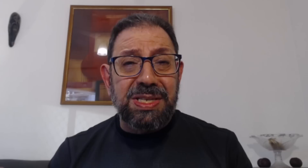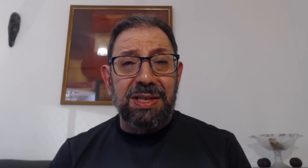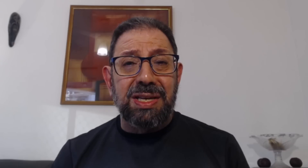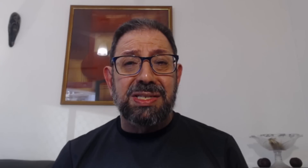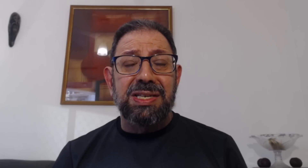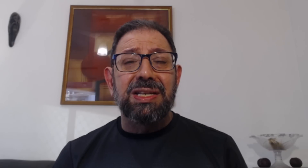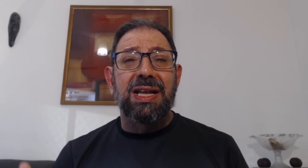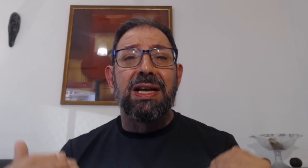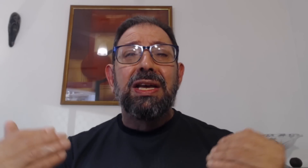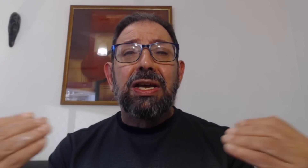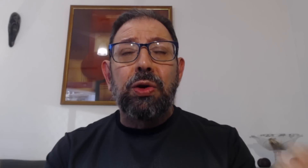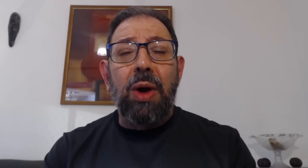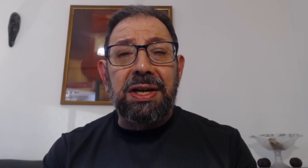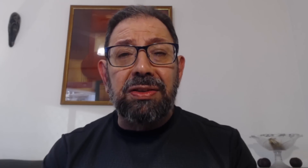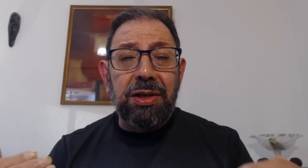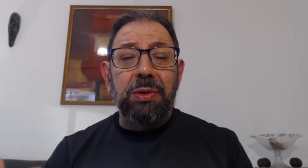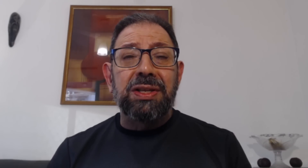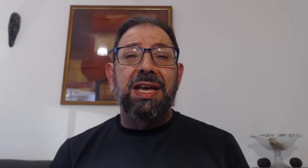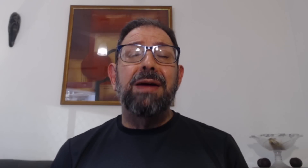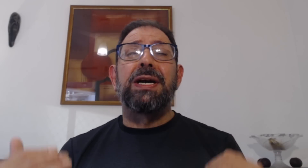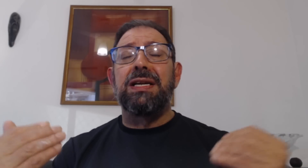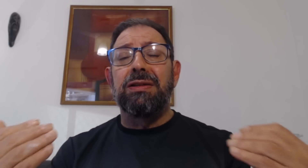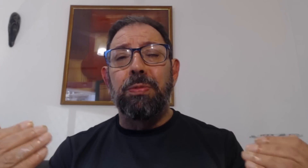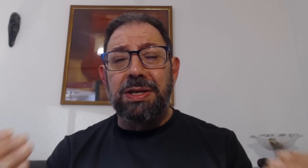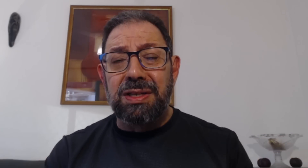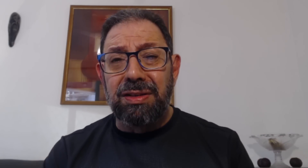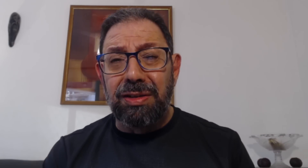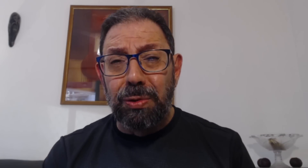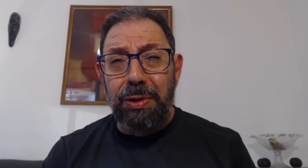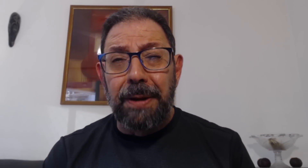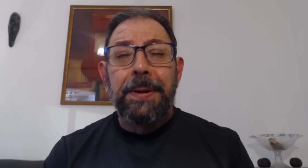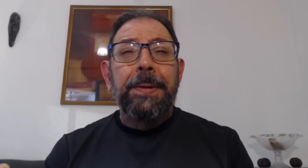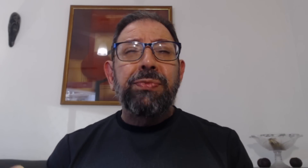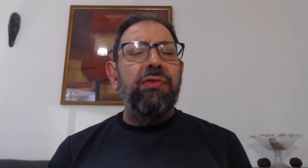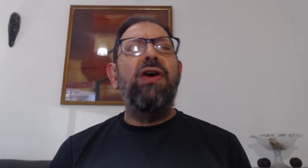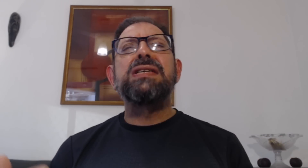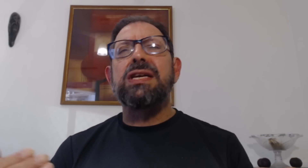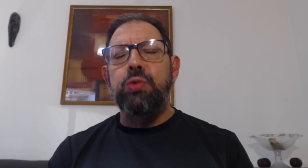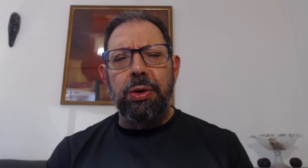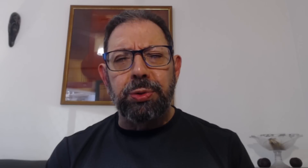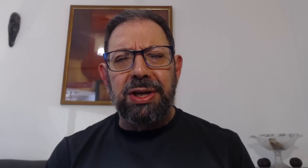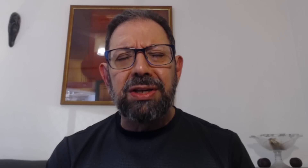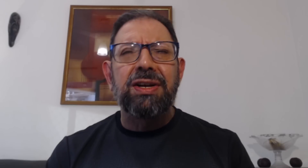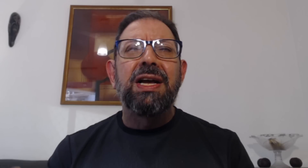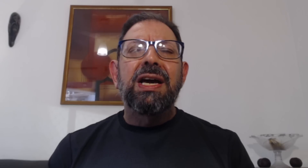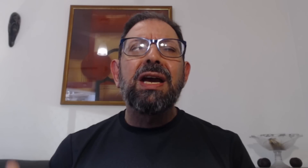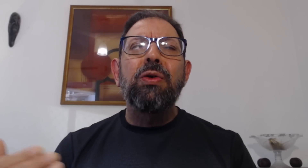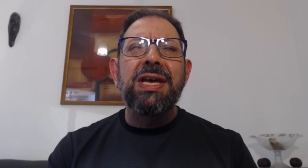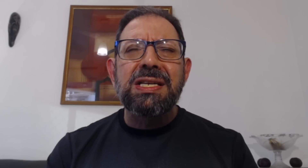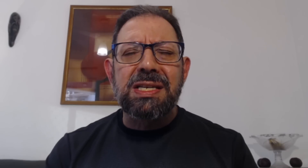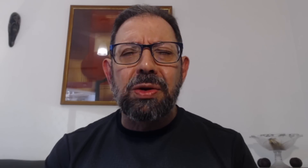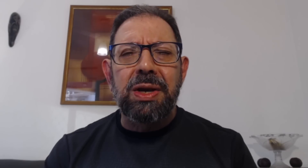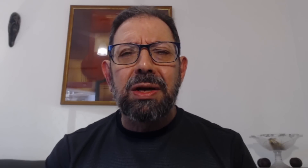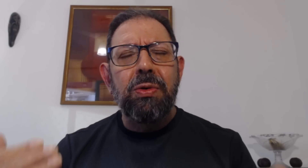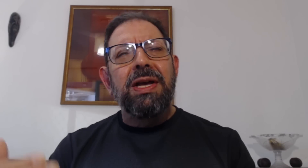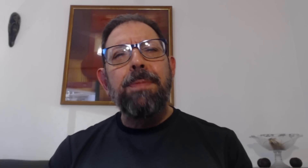turba ensandecida que o agrediu e de quebra agrediu o presidente Lula, que faça a sua autocrítica,